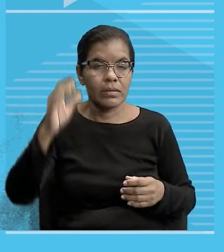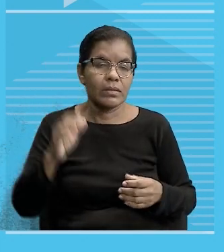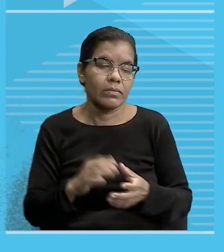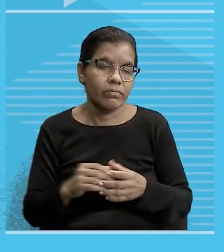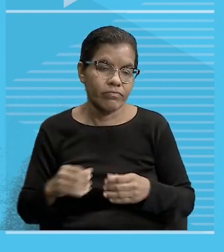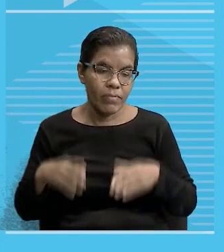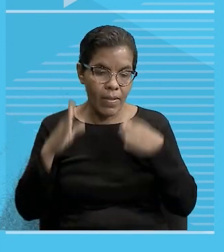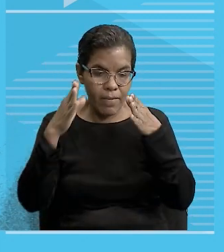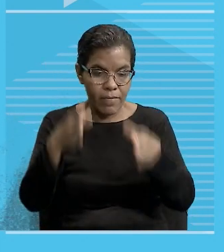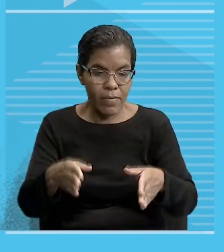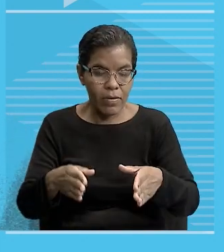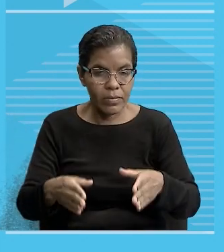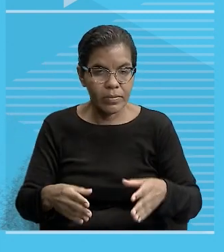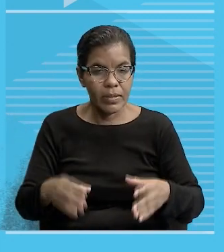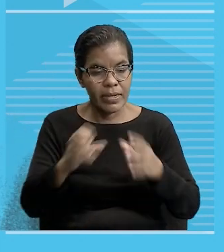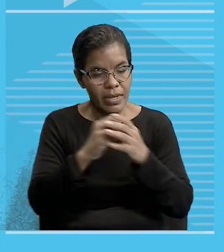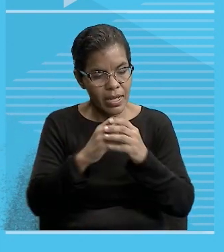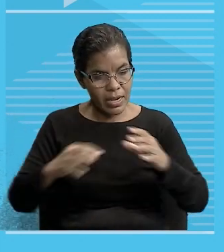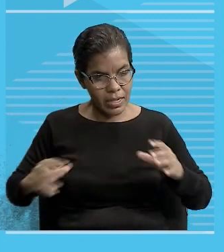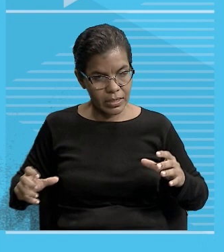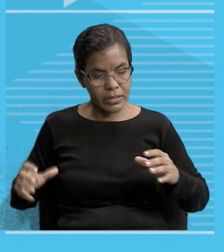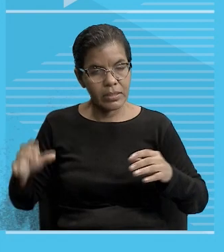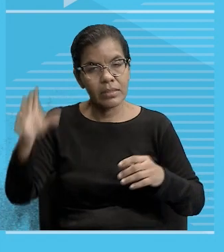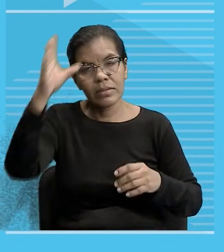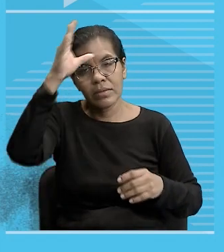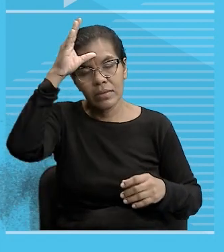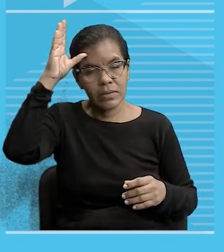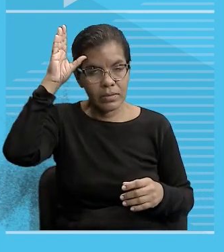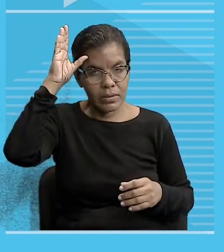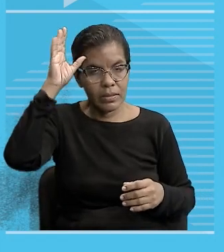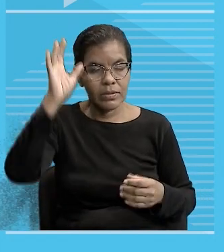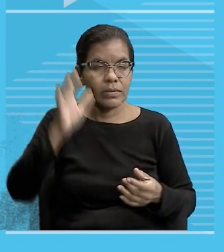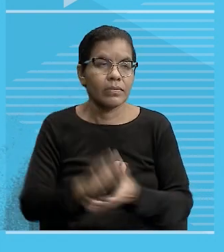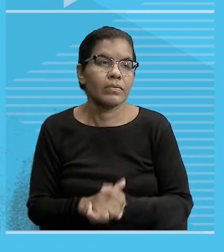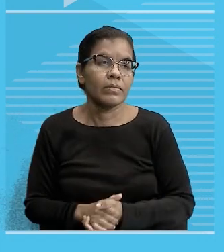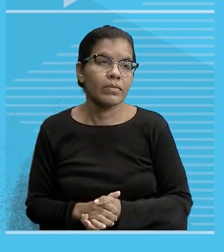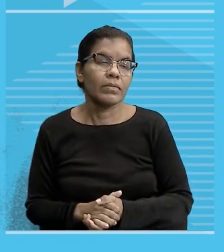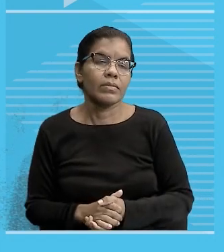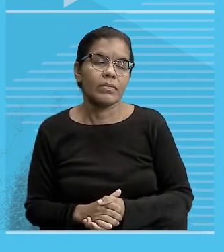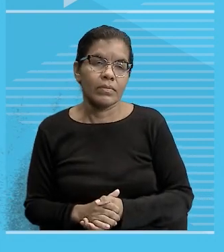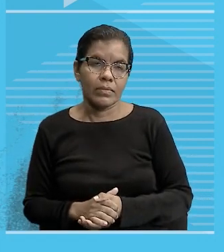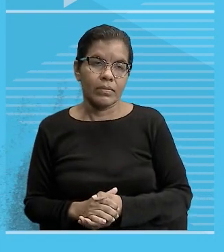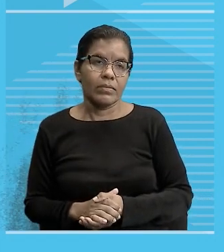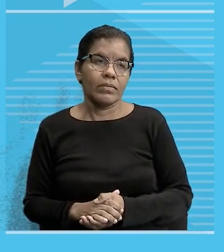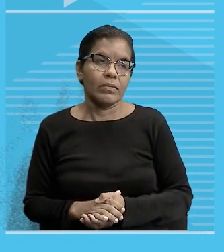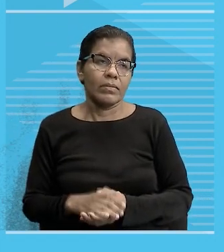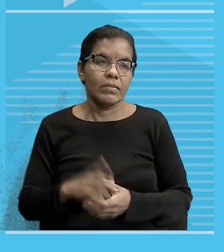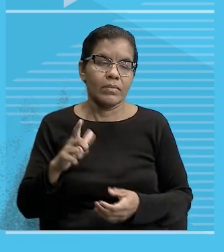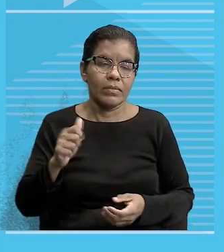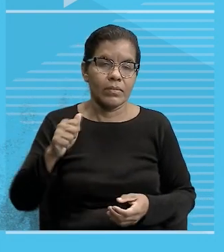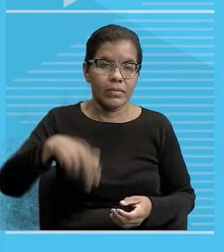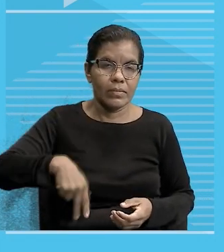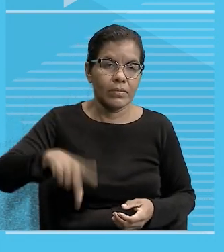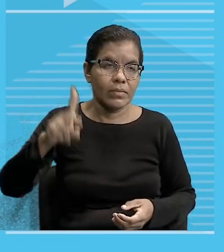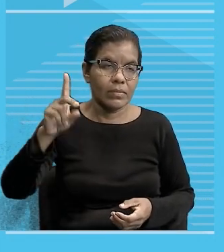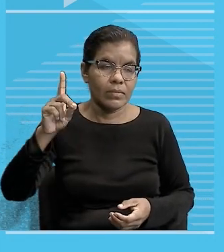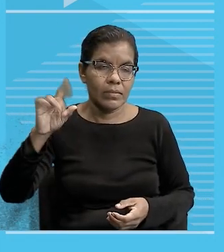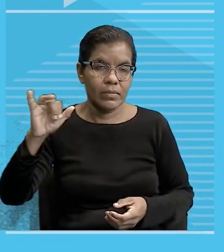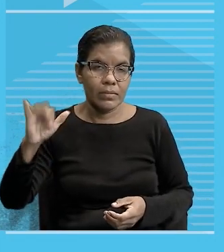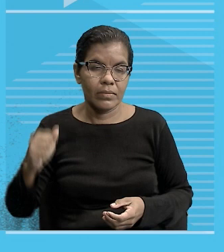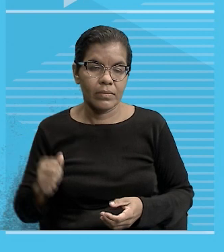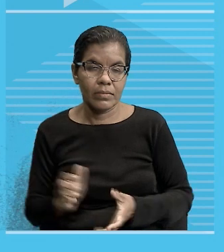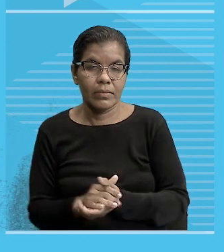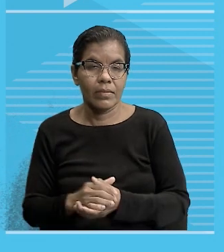foco principal característica do cliente lândia Boa noite